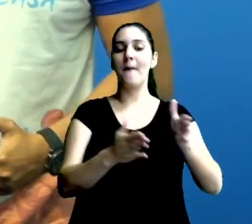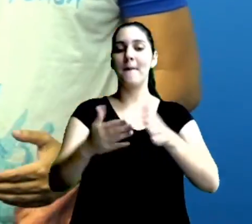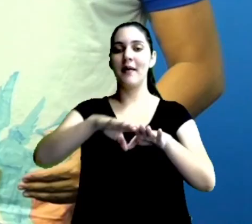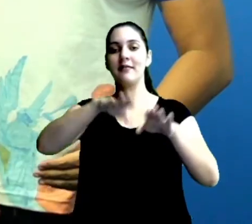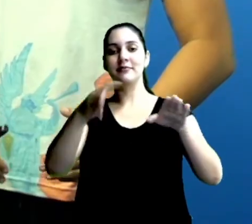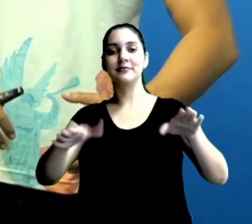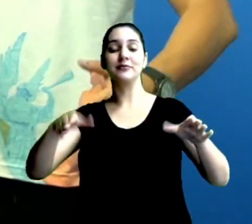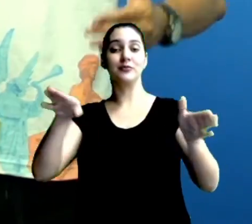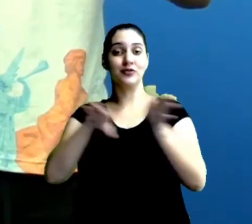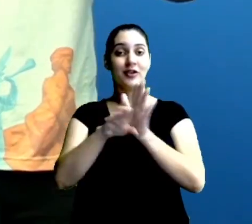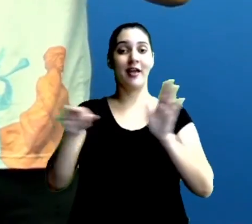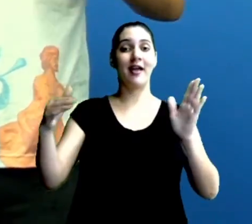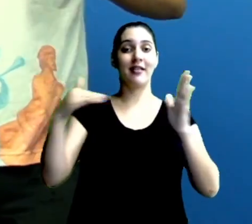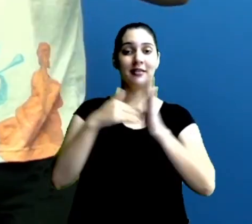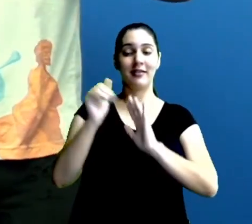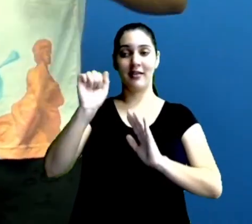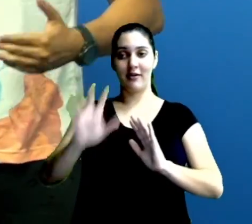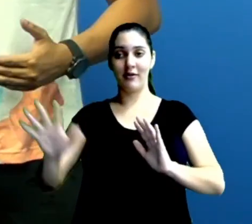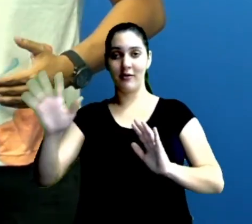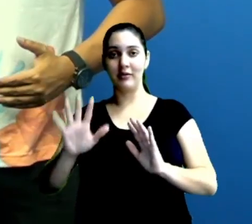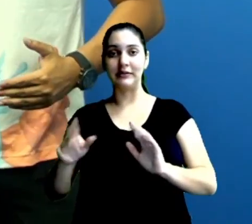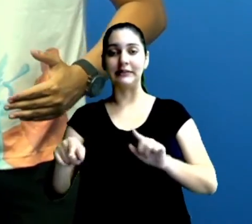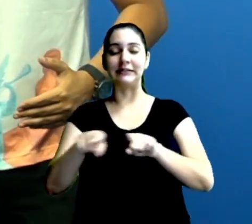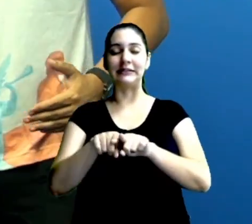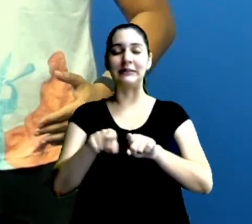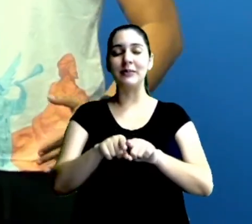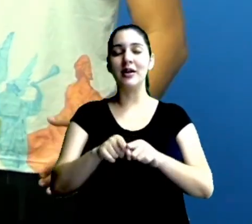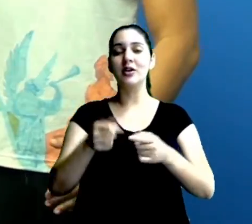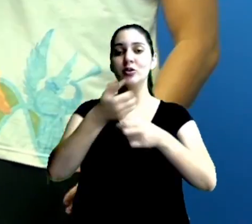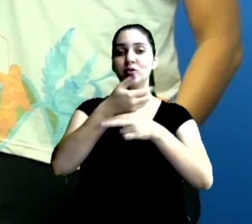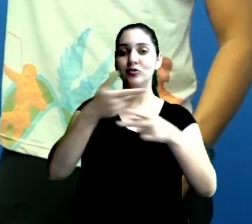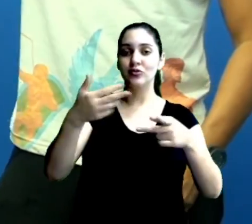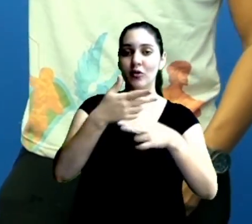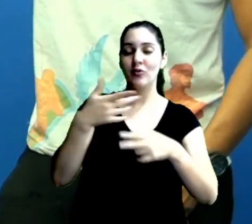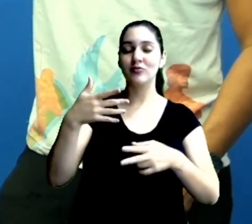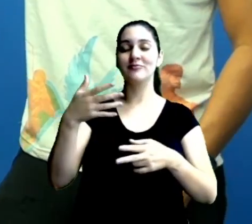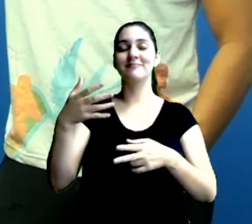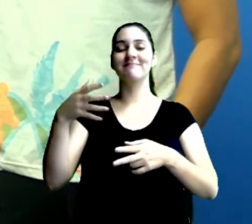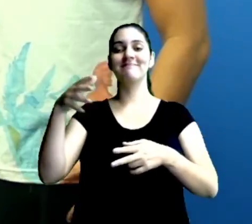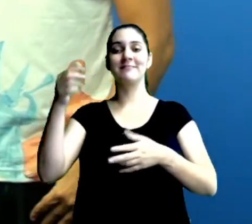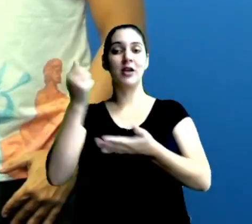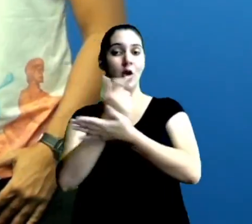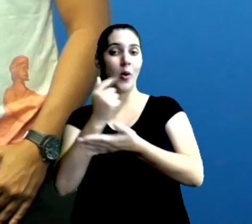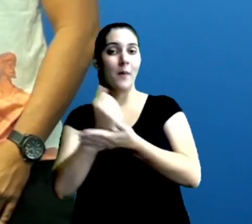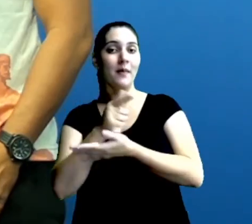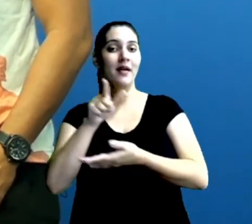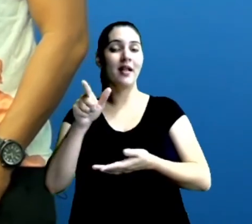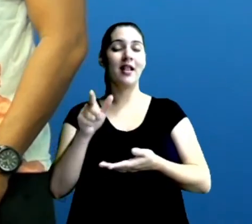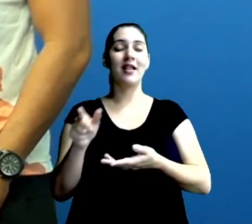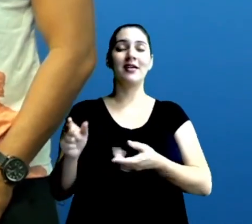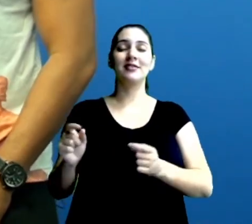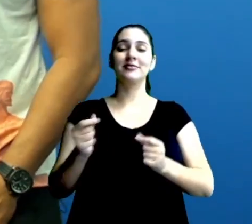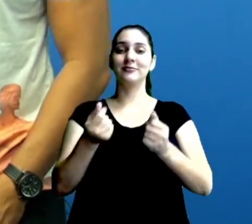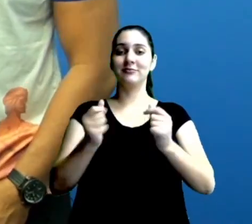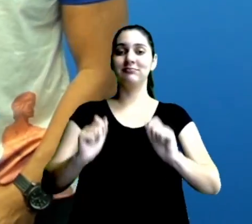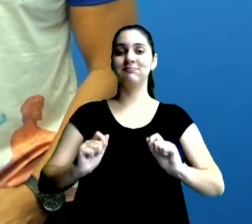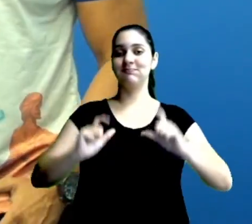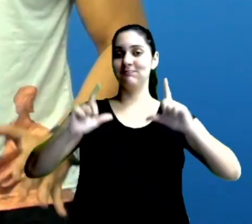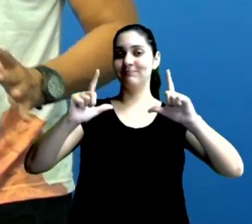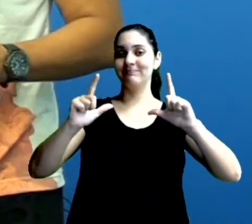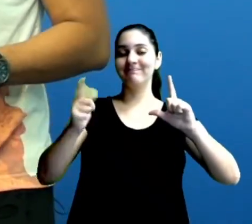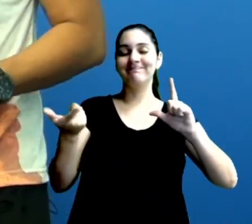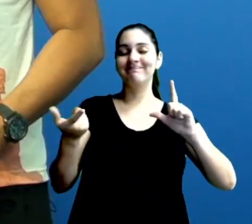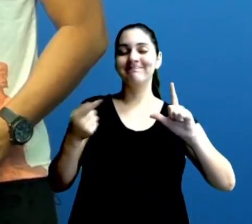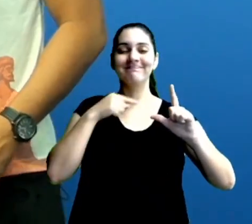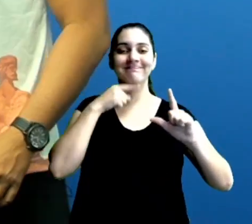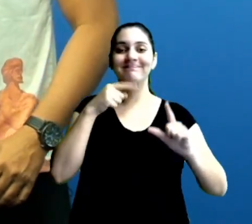na Europa. E os produtos que eram adquiridos lá, os custos ficavam altíssimos. Então não valia